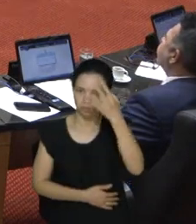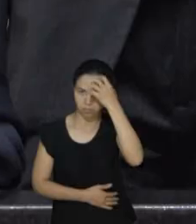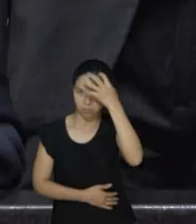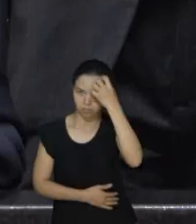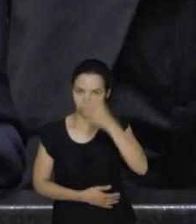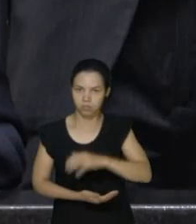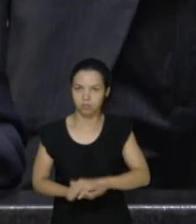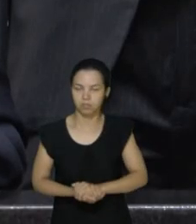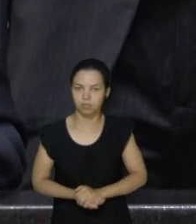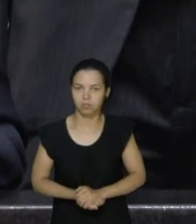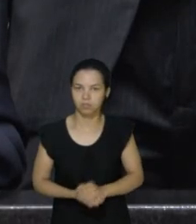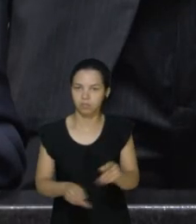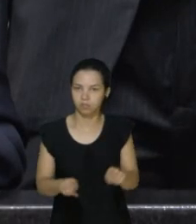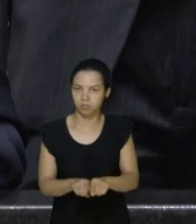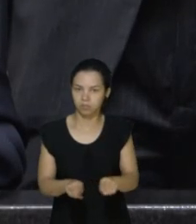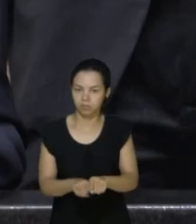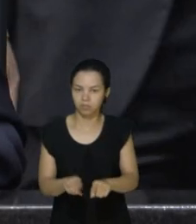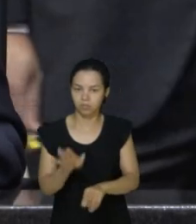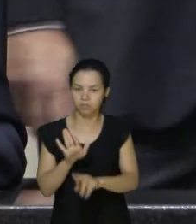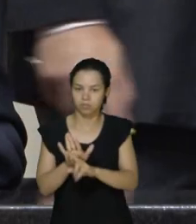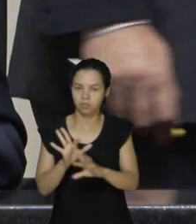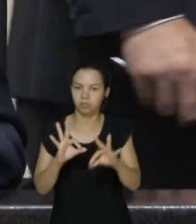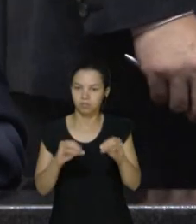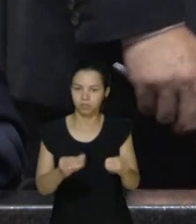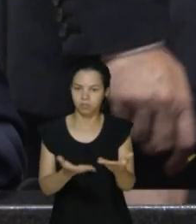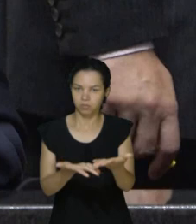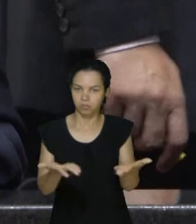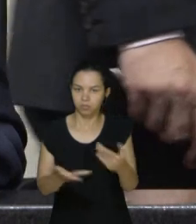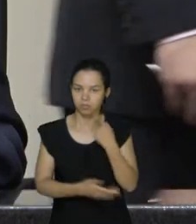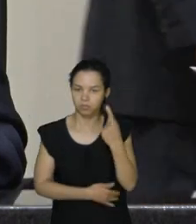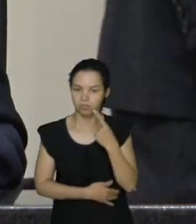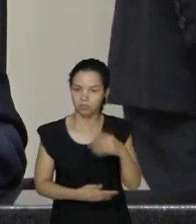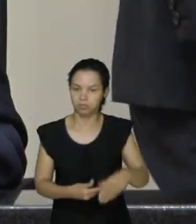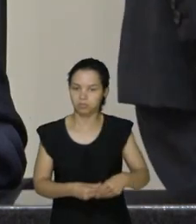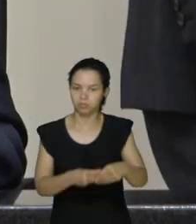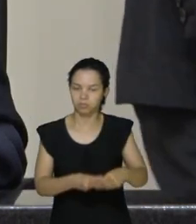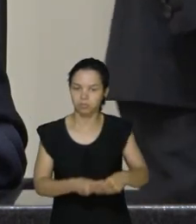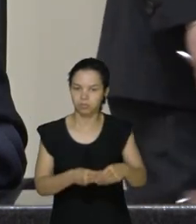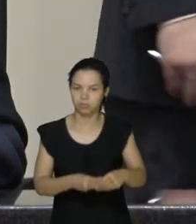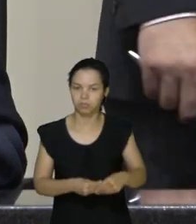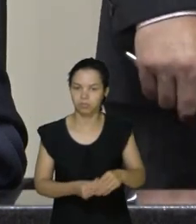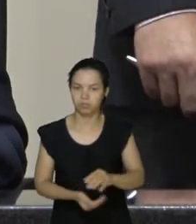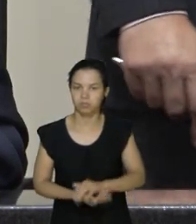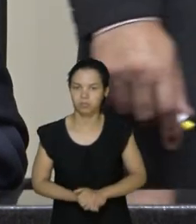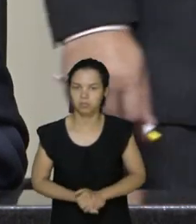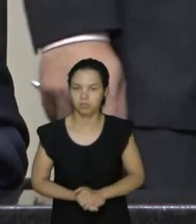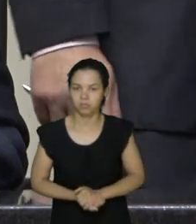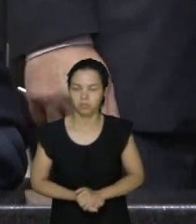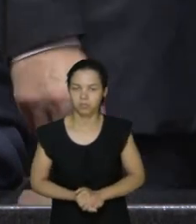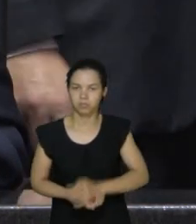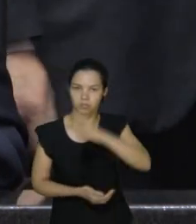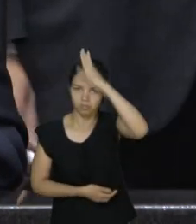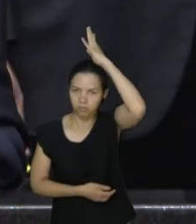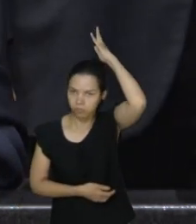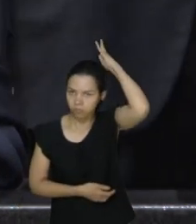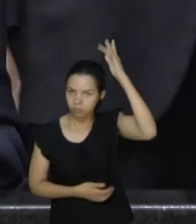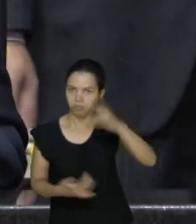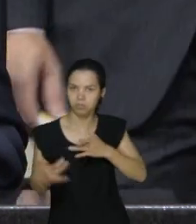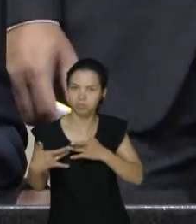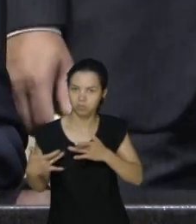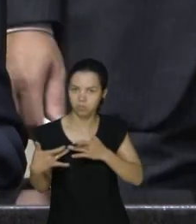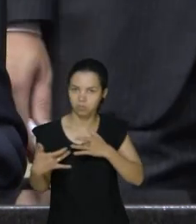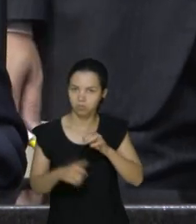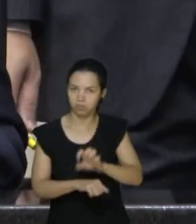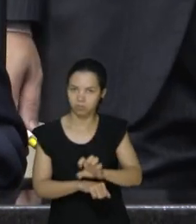Também, em nome de todos os senhores deputados, os cumprimentos a todos os bombeiros voluntários do estado de